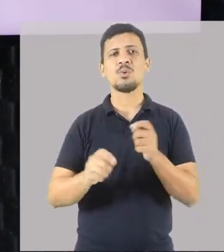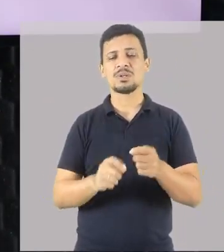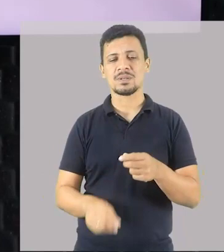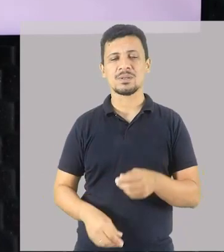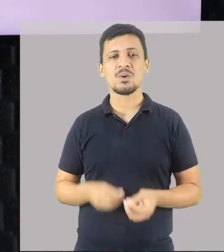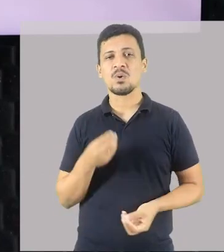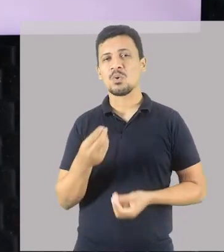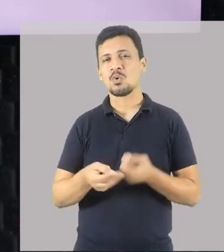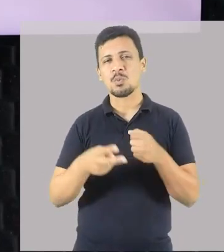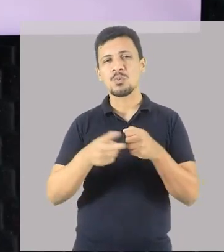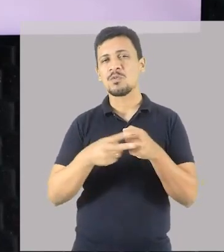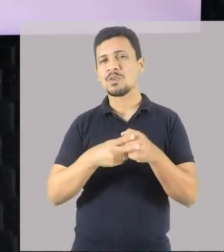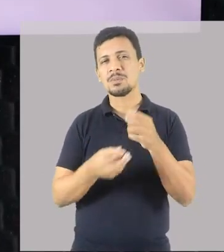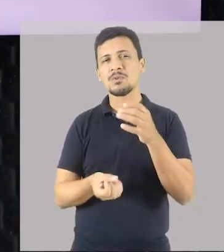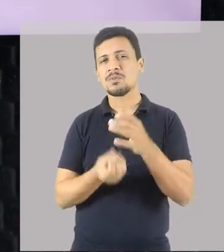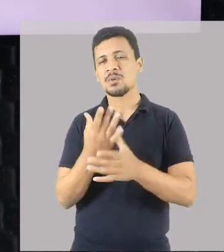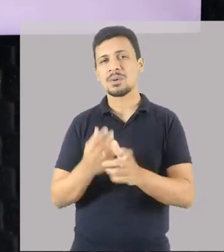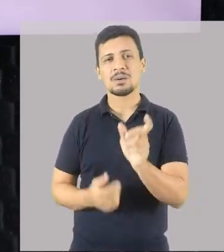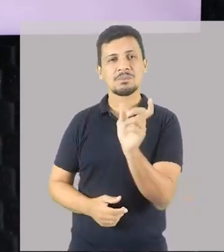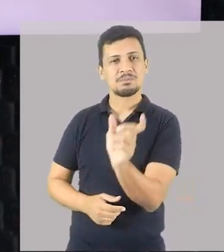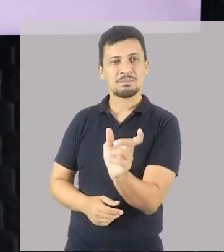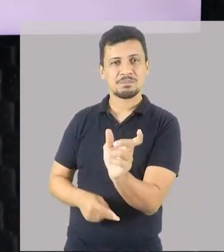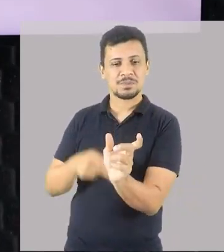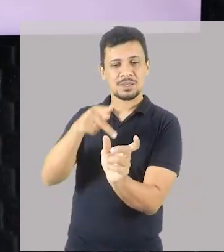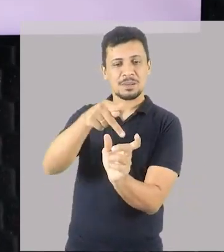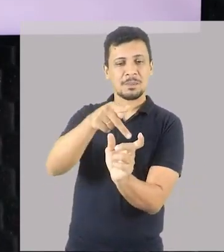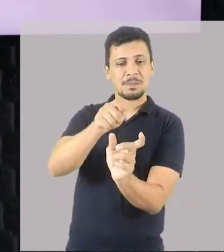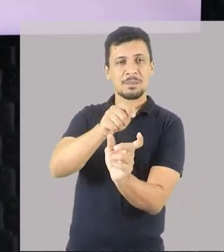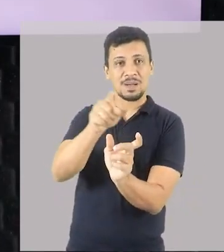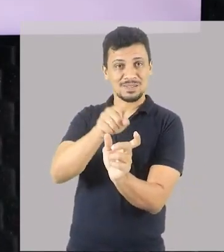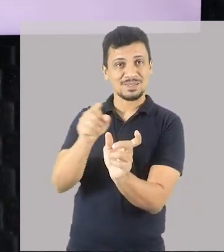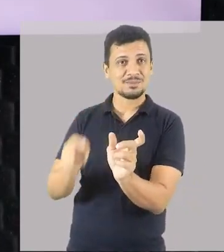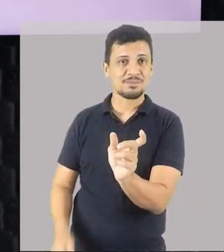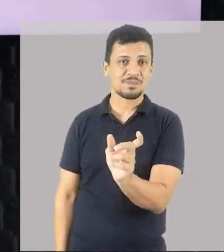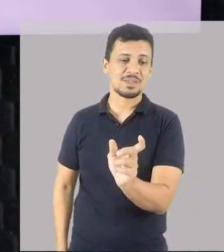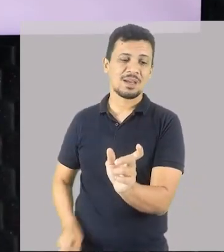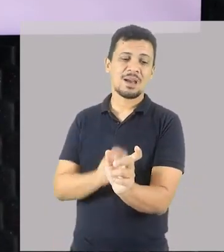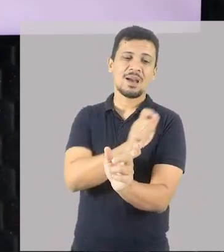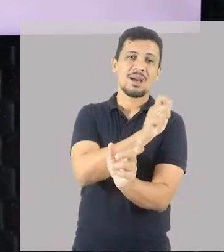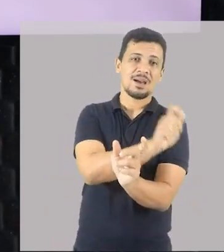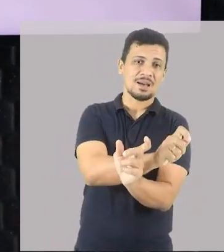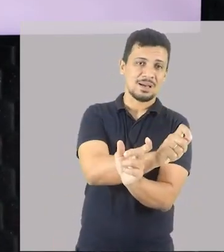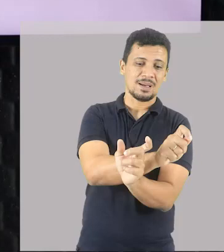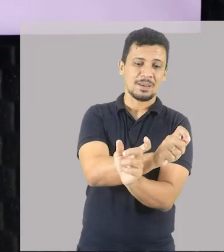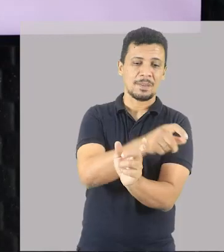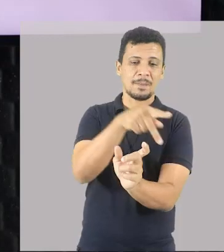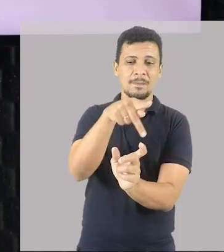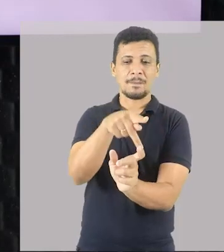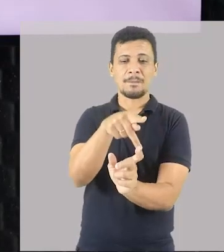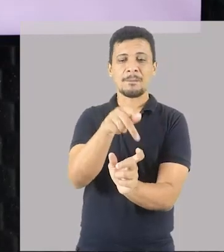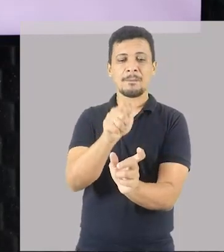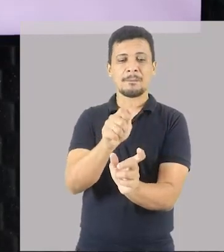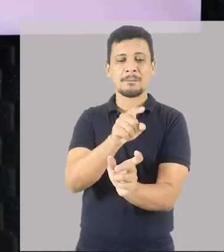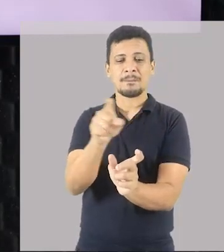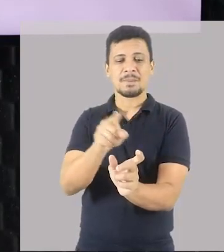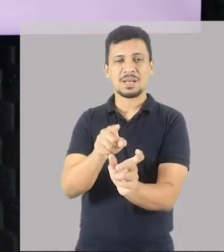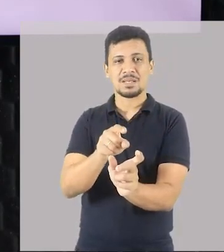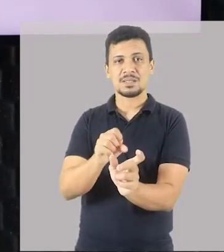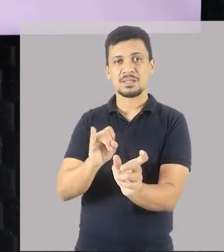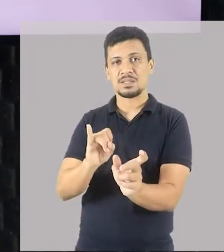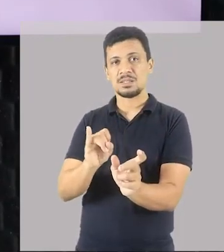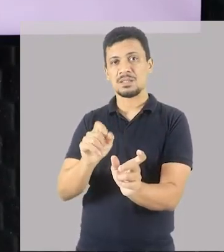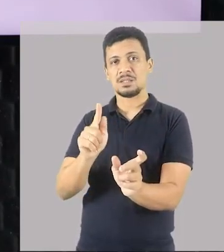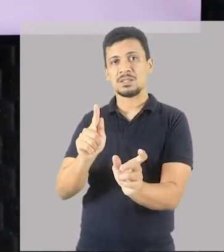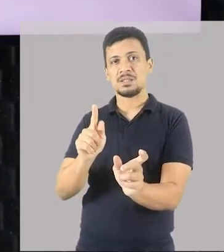verbo apaziguar, eu preciso do sufixo, do prefixo, aliás, do a, certo? E preciso